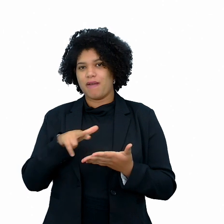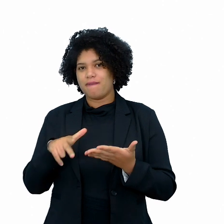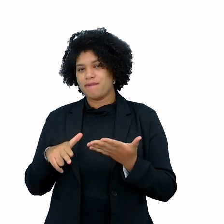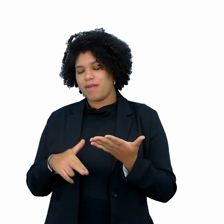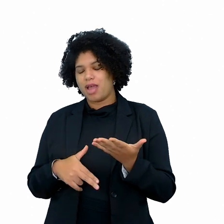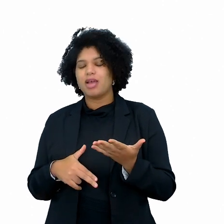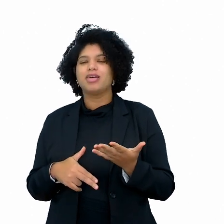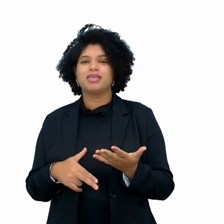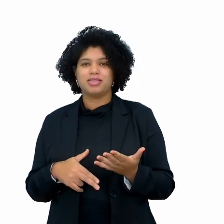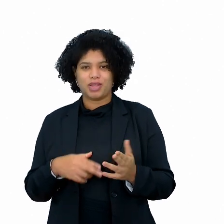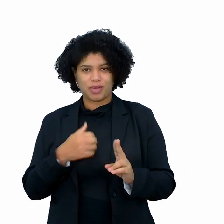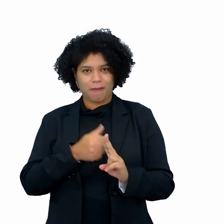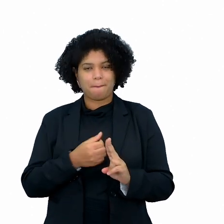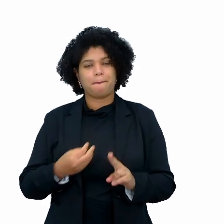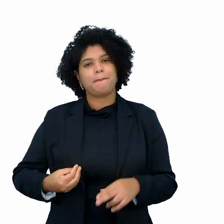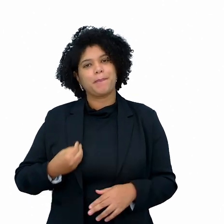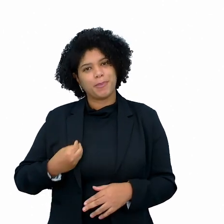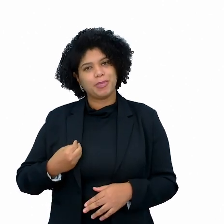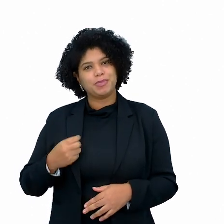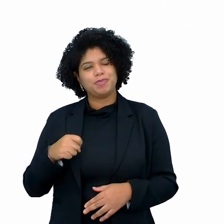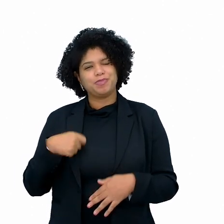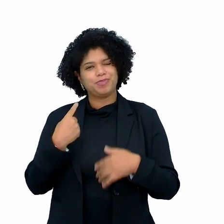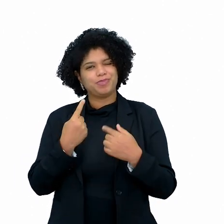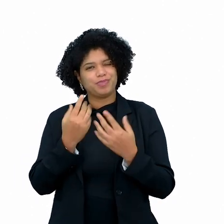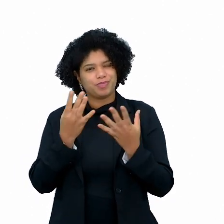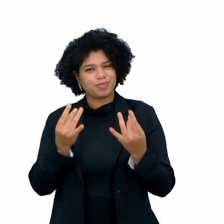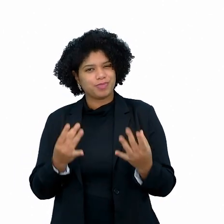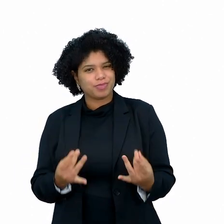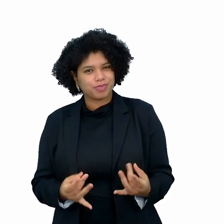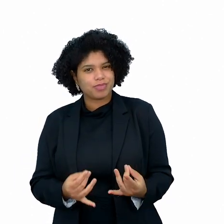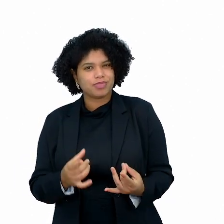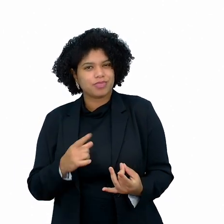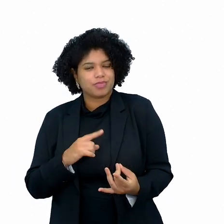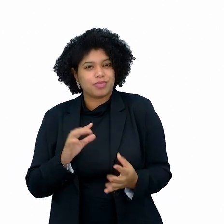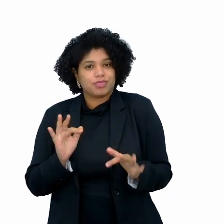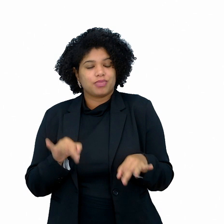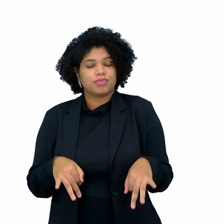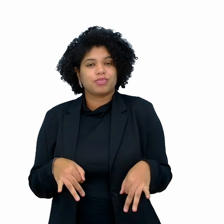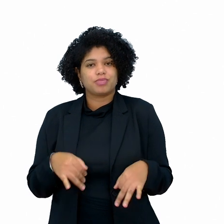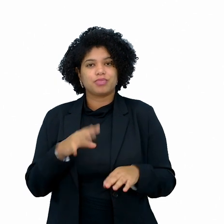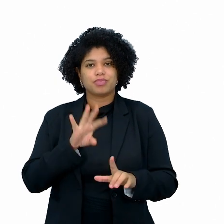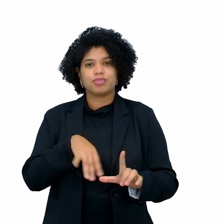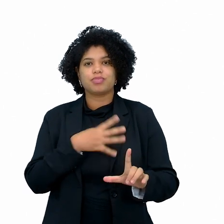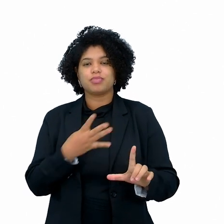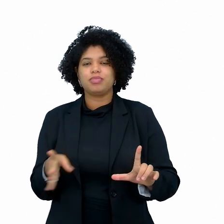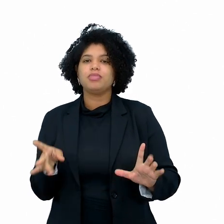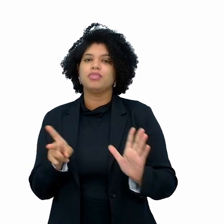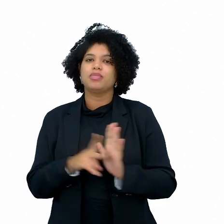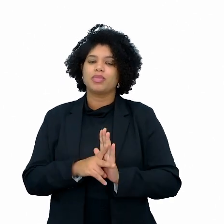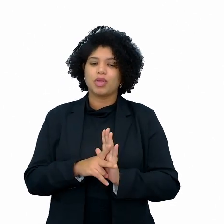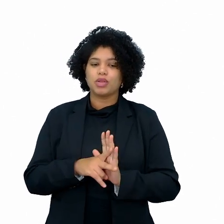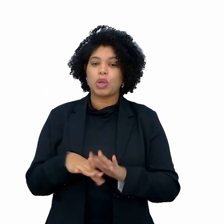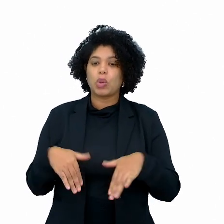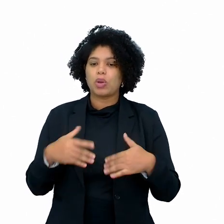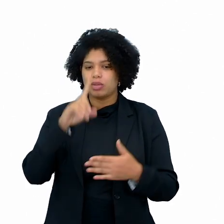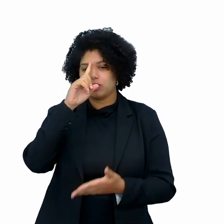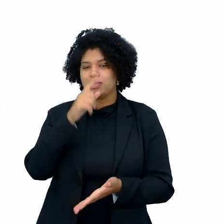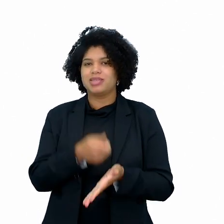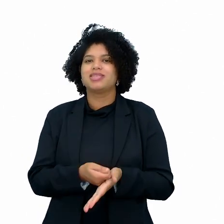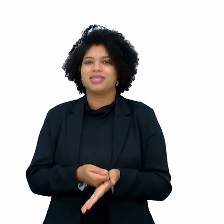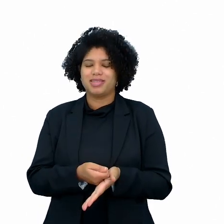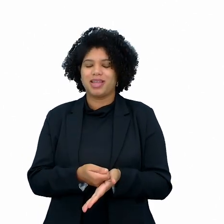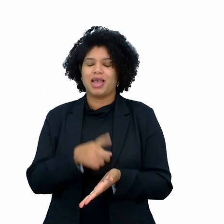medida, e aí a gente especifica no final dessa tabela o Sistema Internacional. Tanto, né,